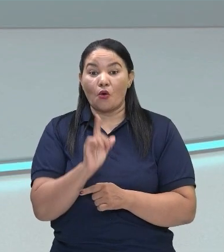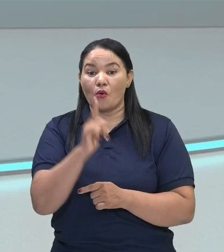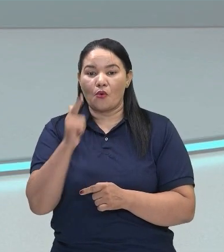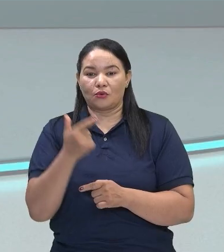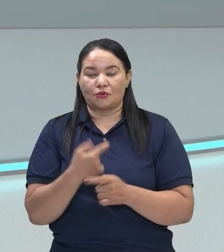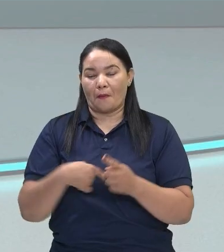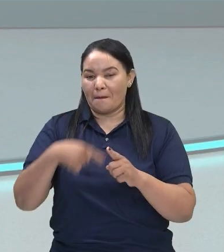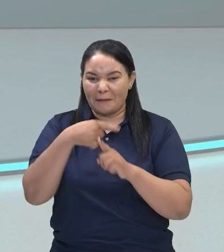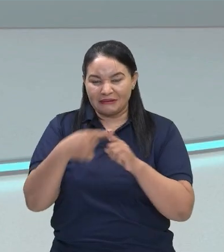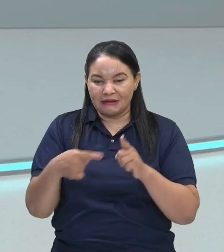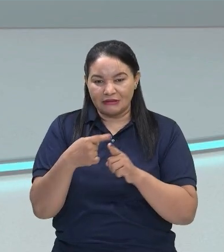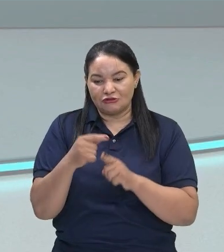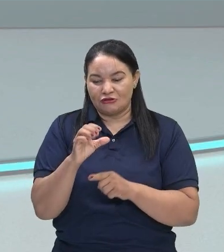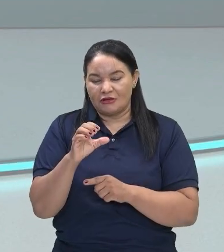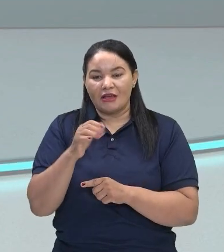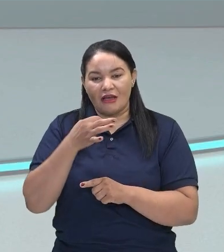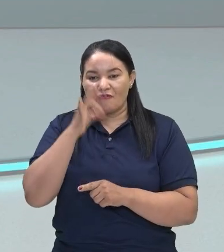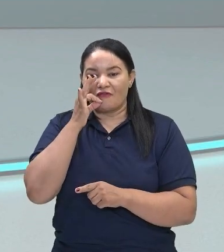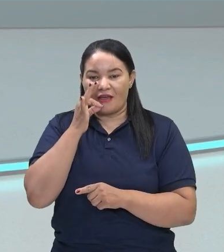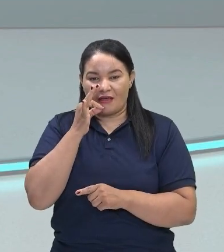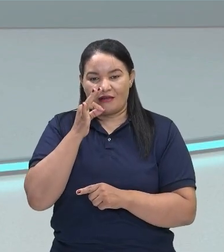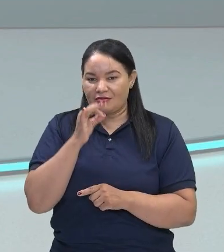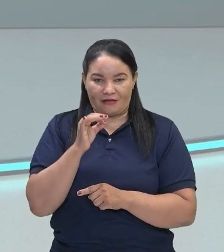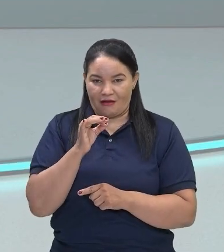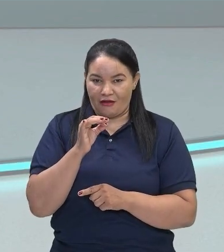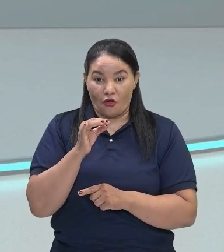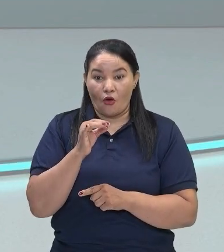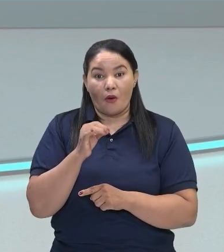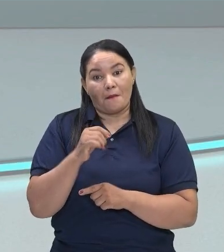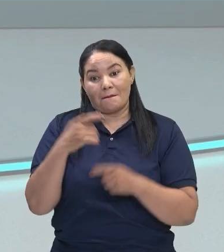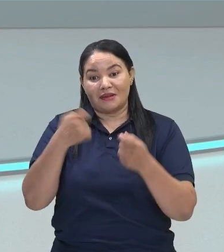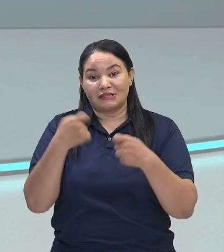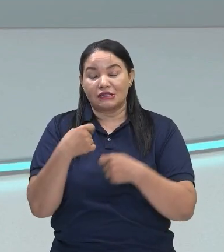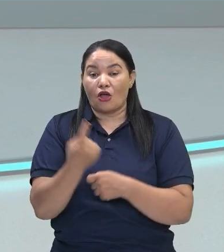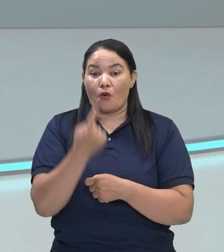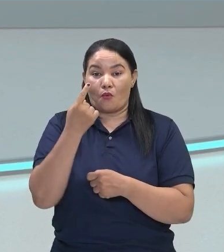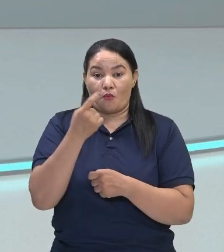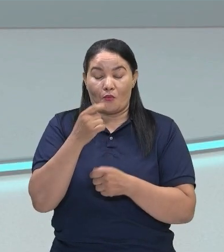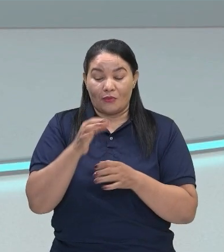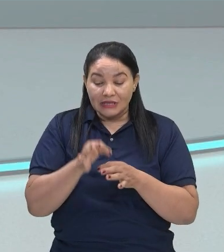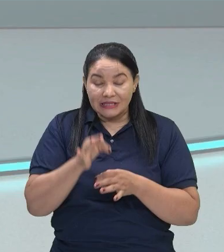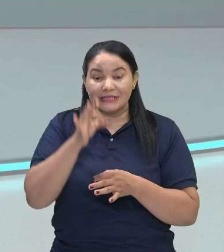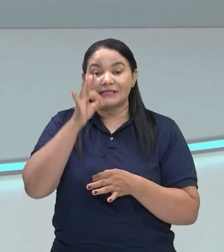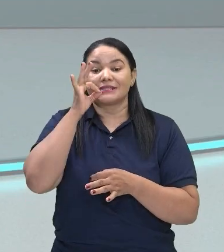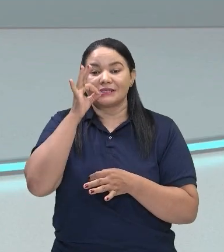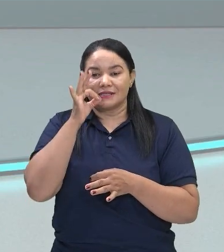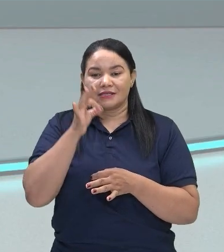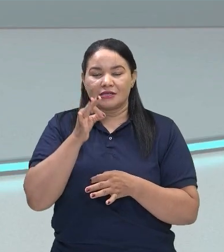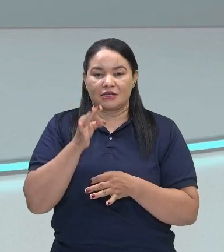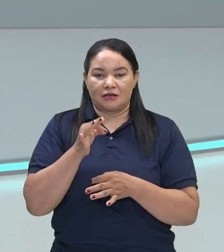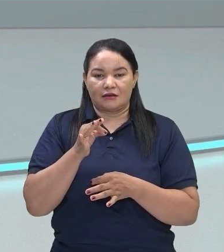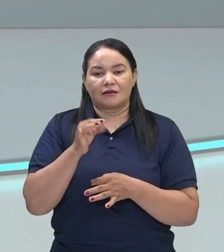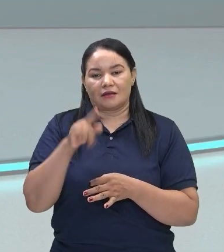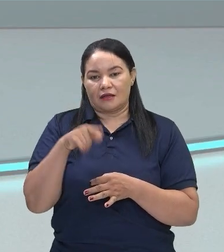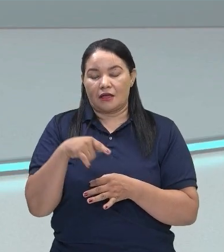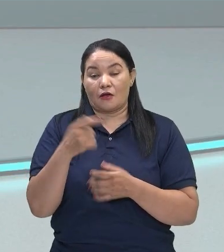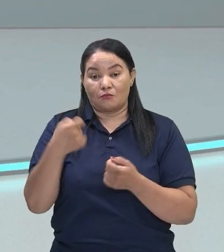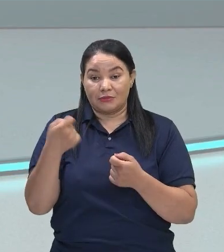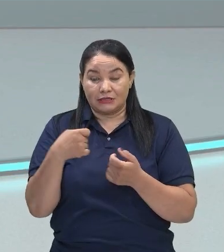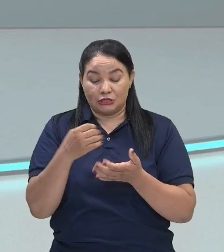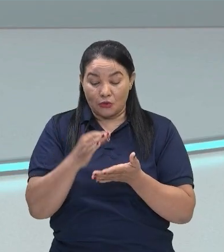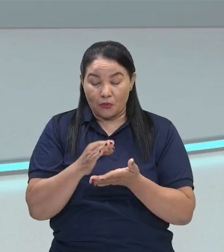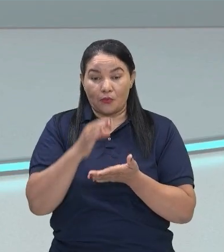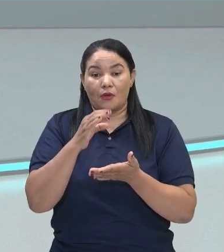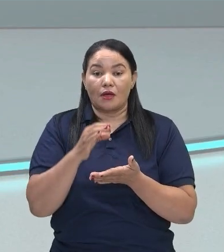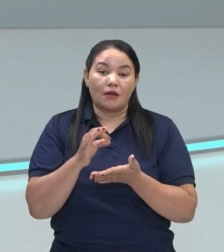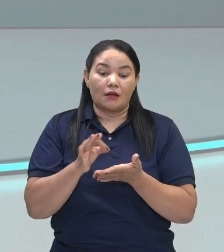é incontável. Eu vou precisar de uma xícara, por exemplo, ou um copo para fazer essa medição. Então, eu estou recorrendo a um outro